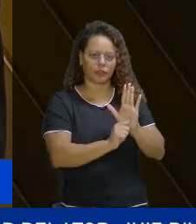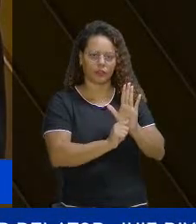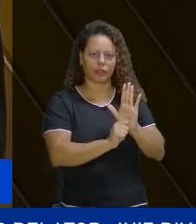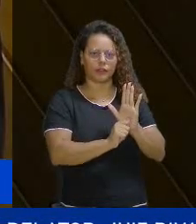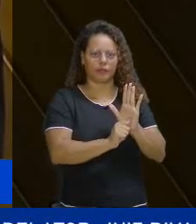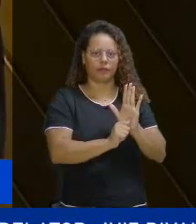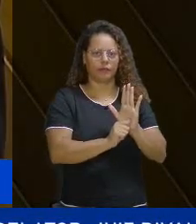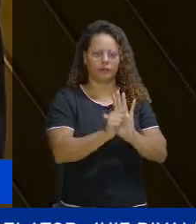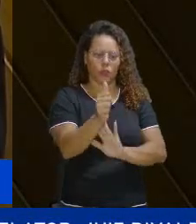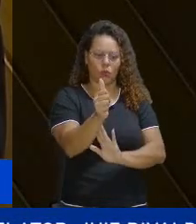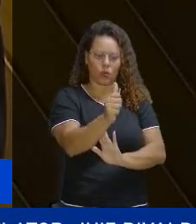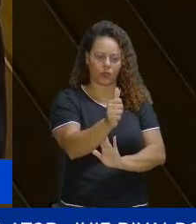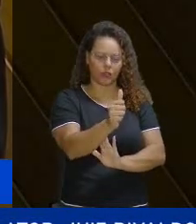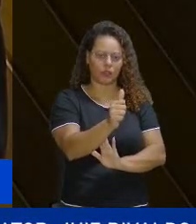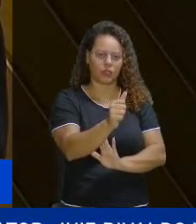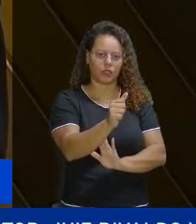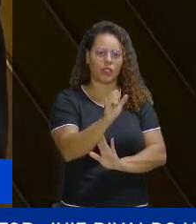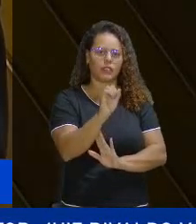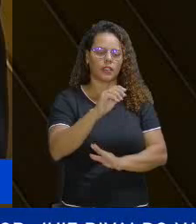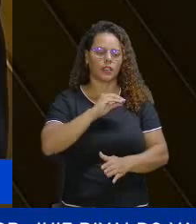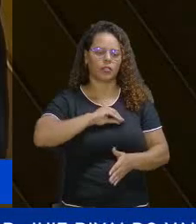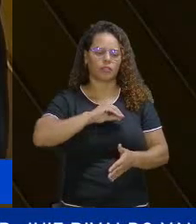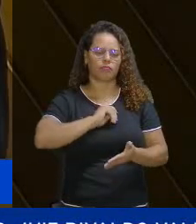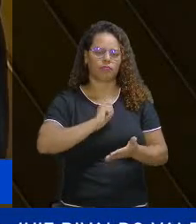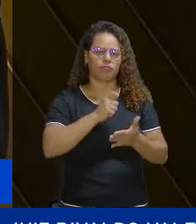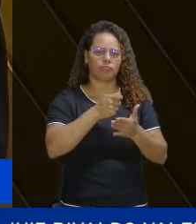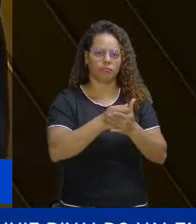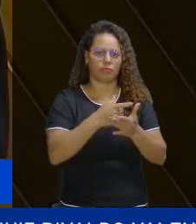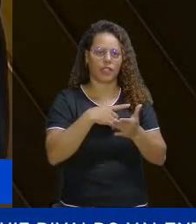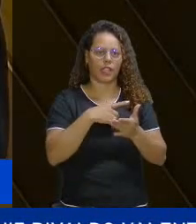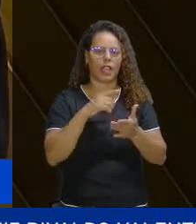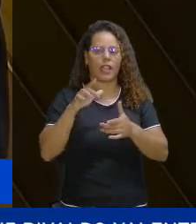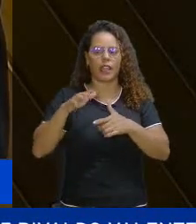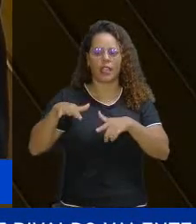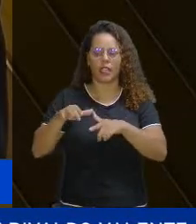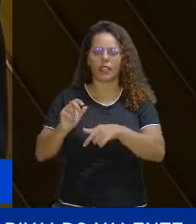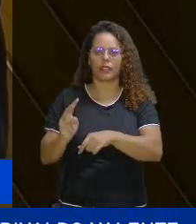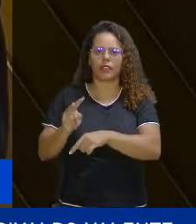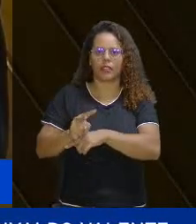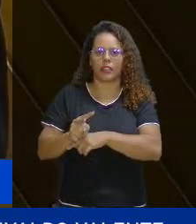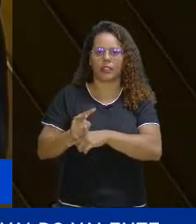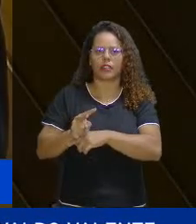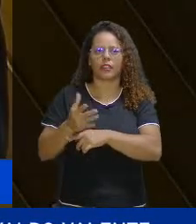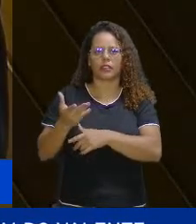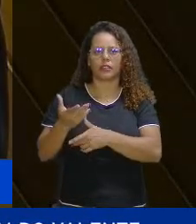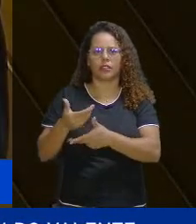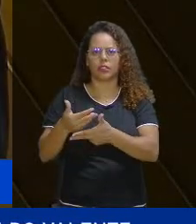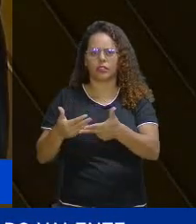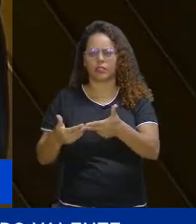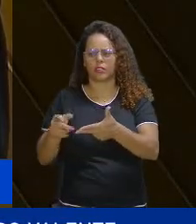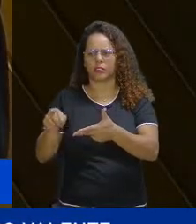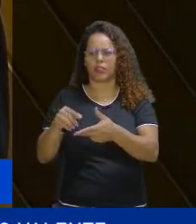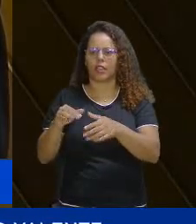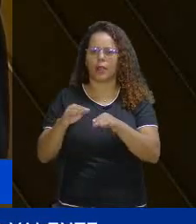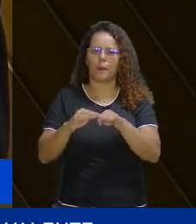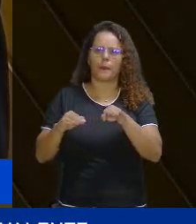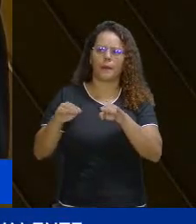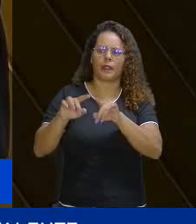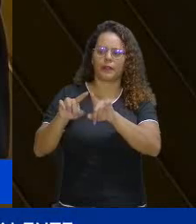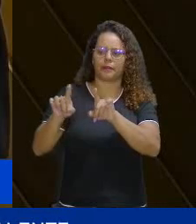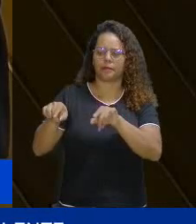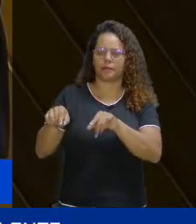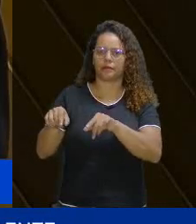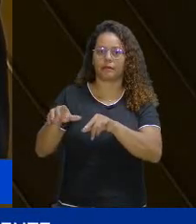juiz Anselmo Gonçalves. 11 que a remuneração dos cargos de provimento efetivo das carreiras dos quadros de pessoal do